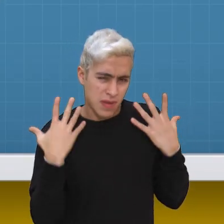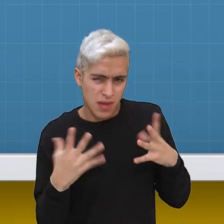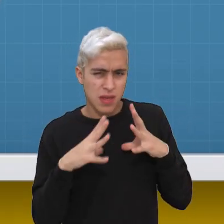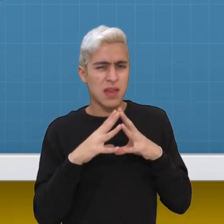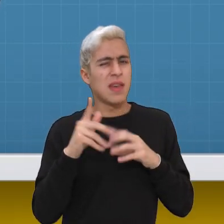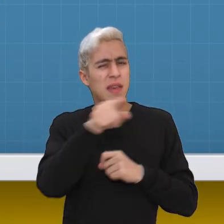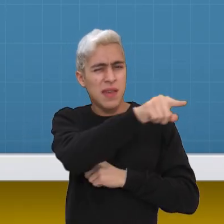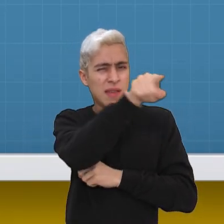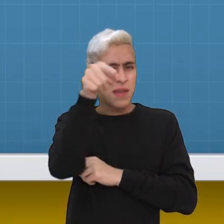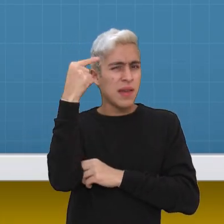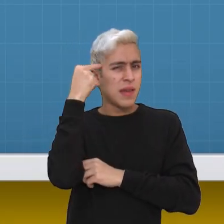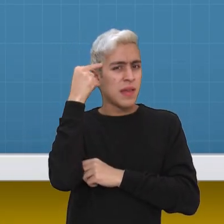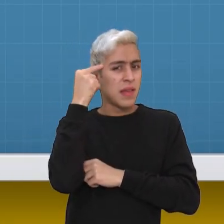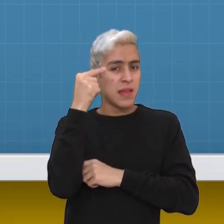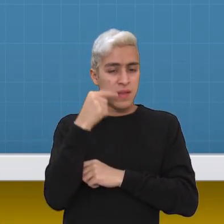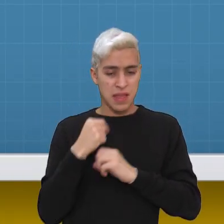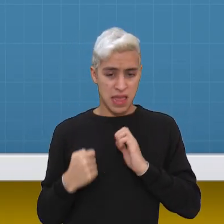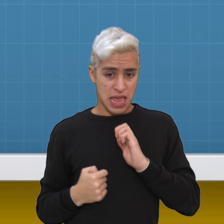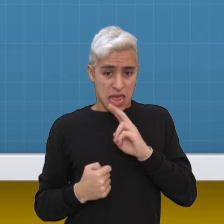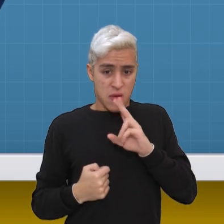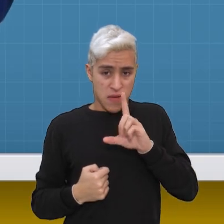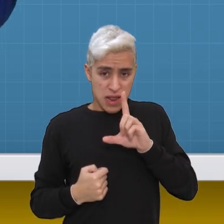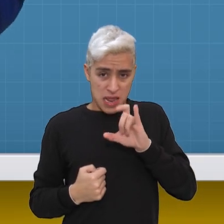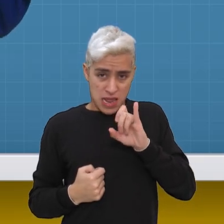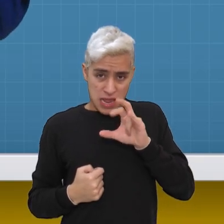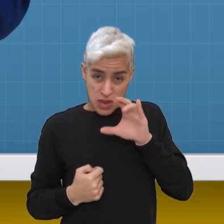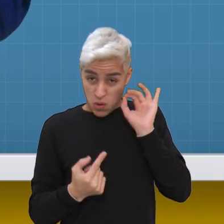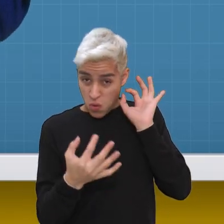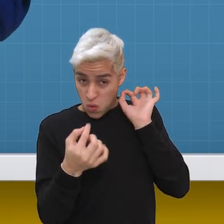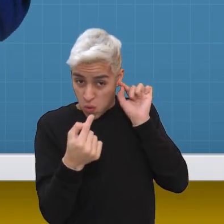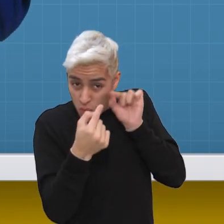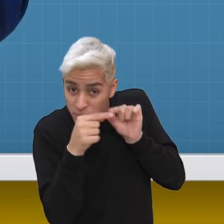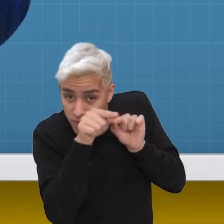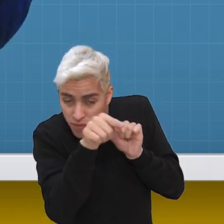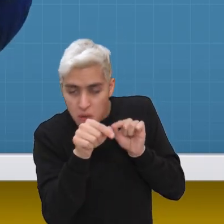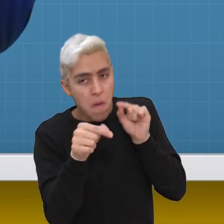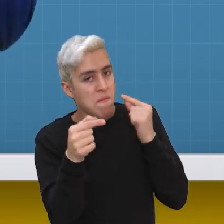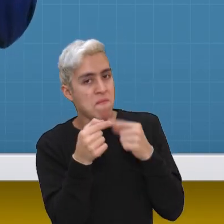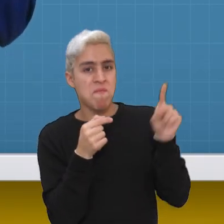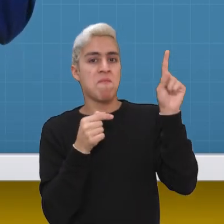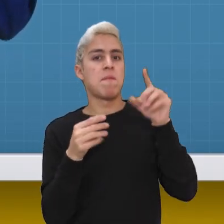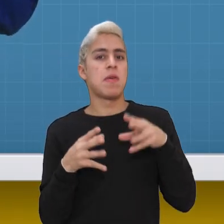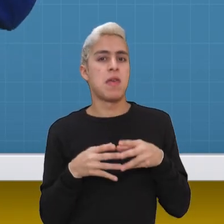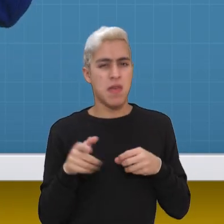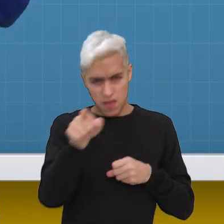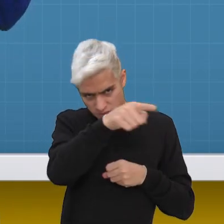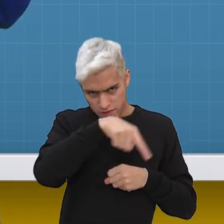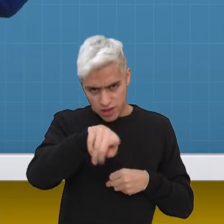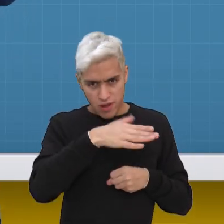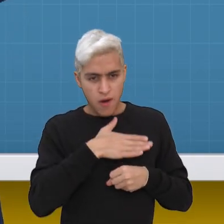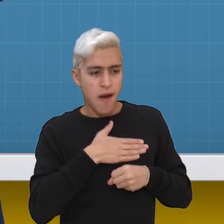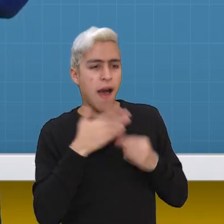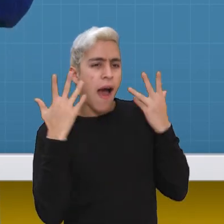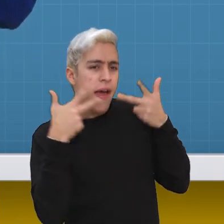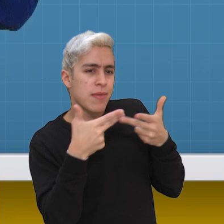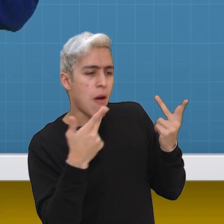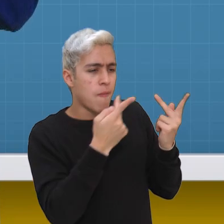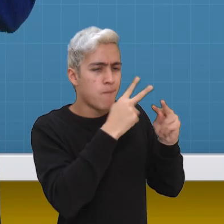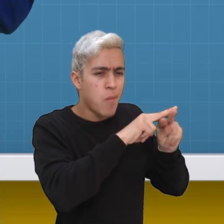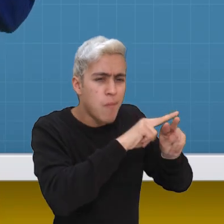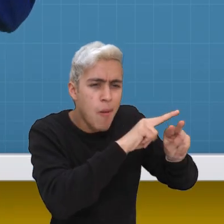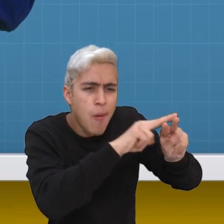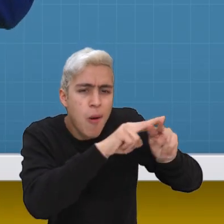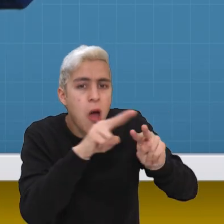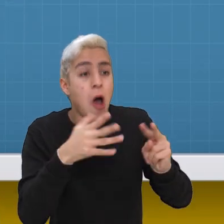Agora pensa aí, esse eu lírico combina com você ou não combina? Você gosta de prender os bichinhos